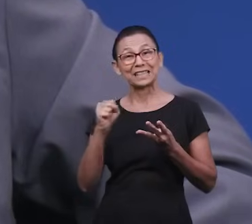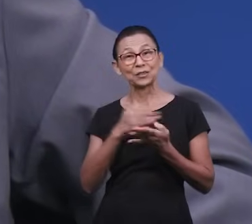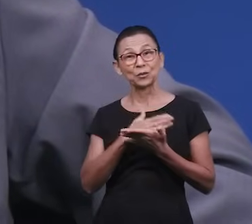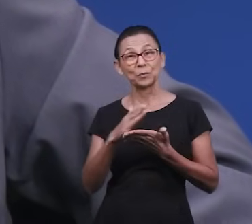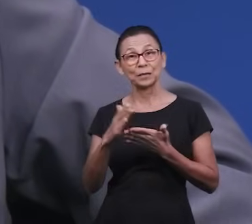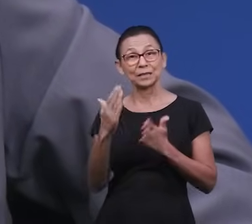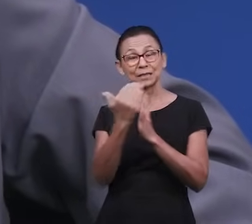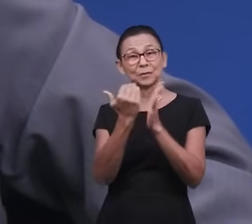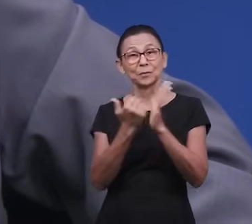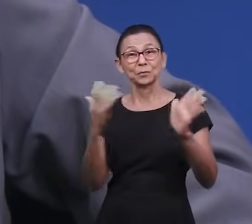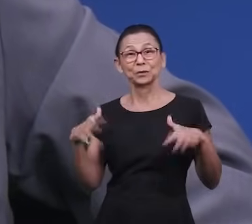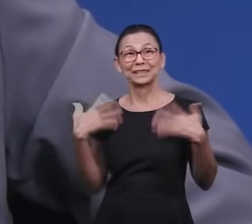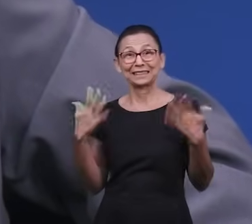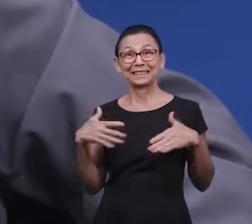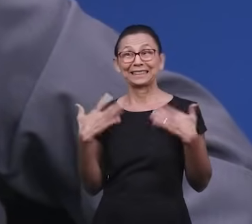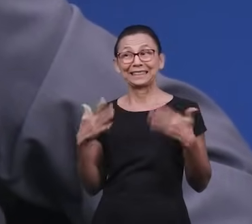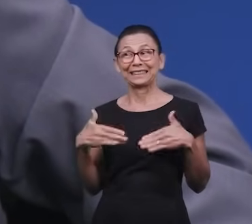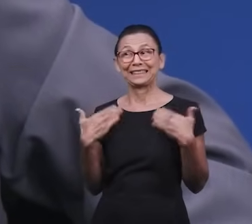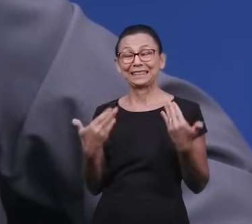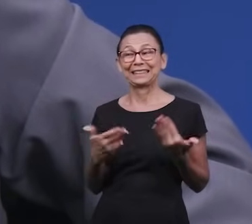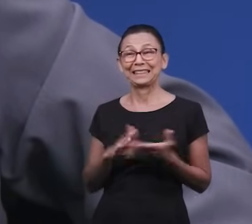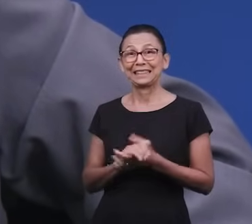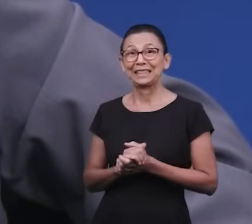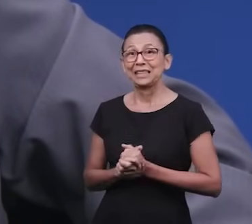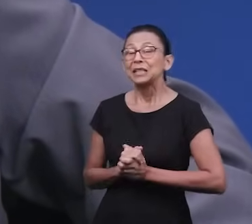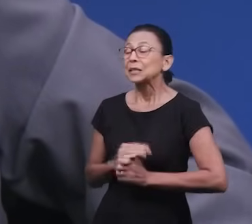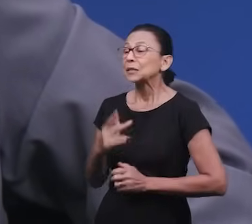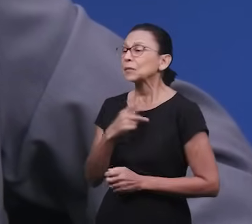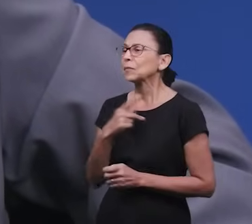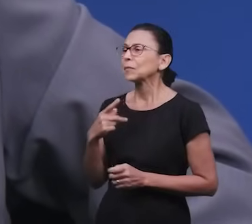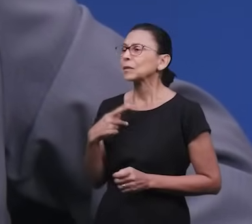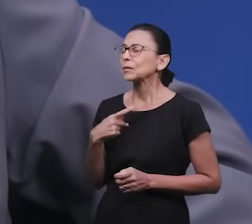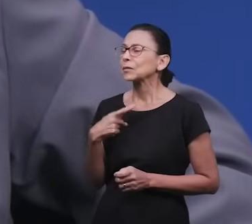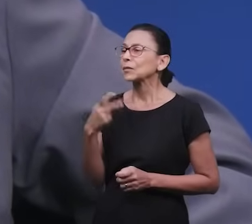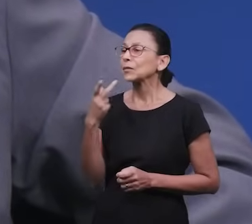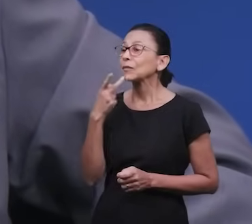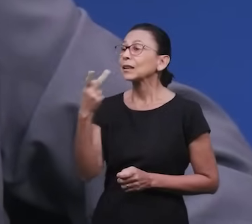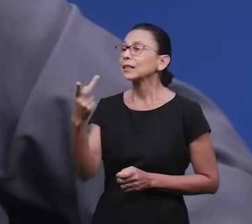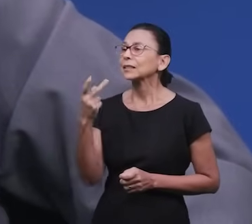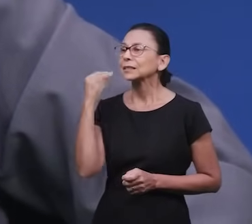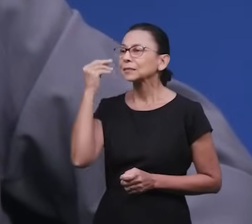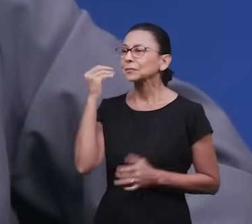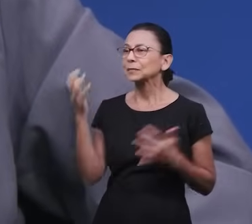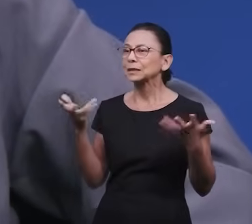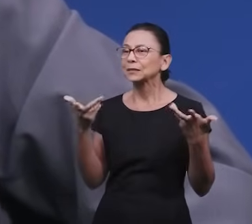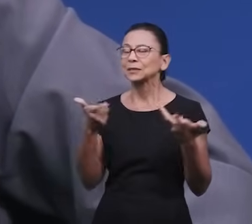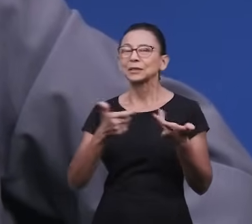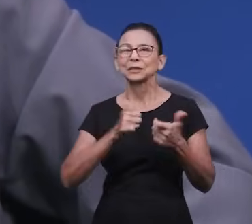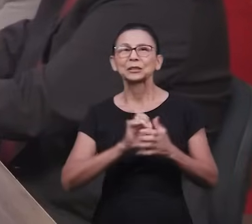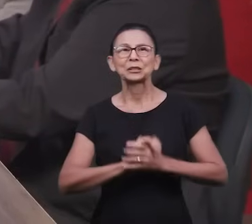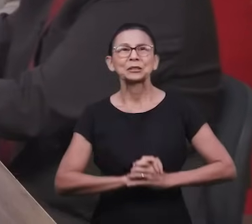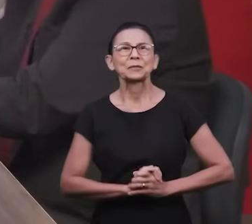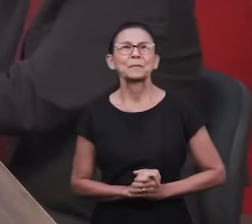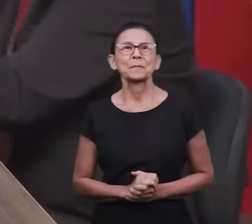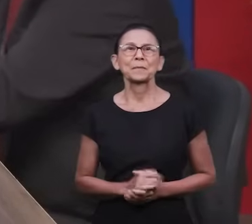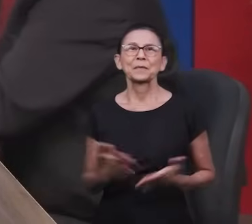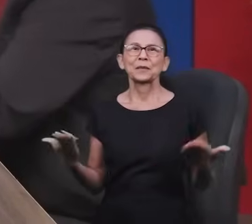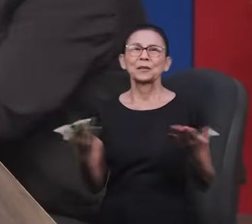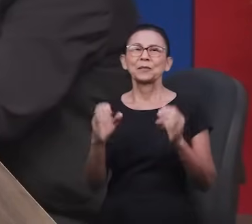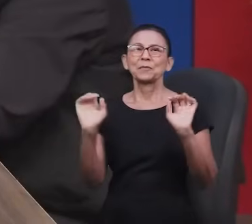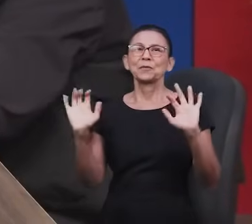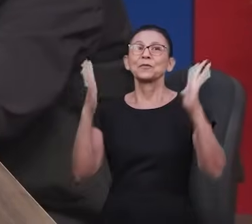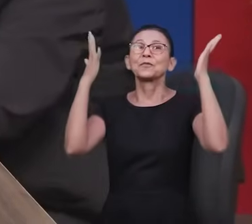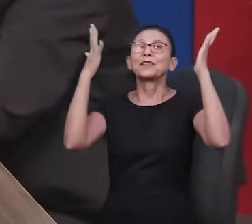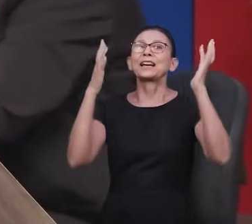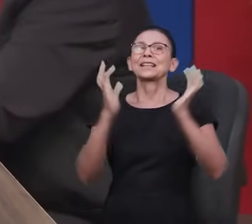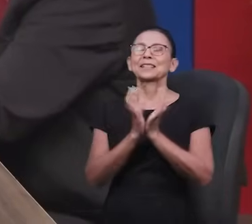com muita alegria e eu já vou passar a palavra para o pastor Marcelo. Conta para nós essa experiência aí maravilhosa. Amém.